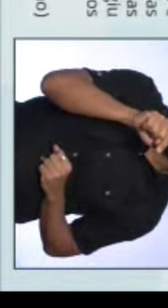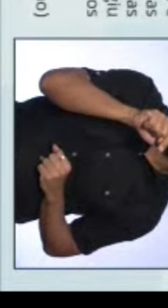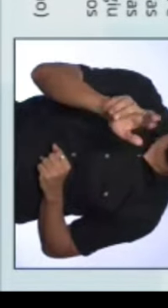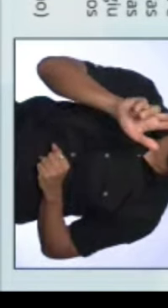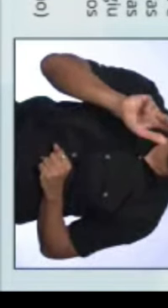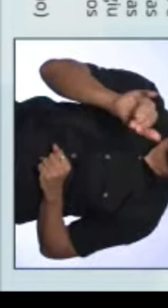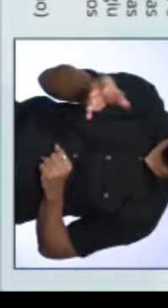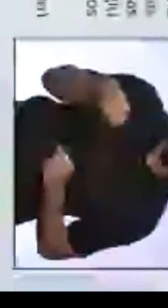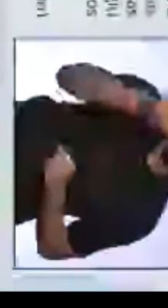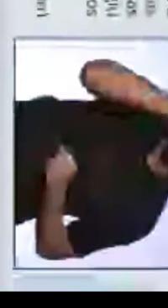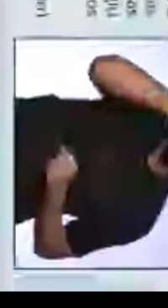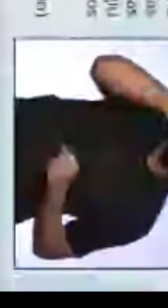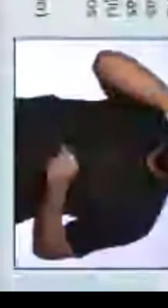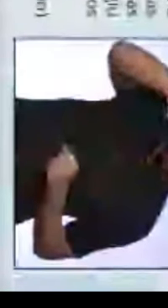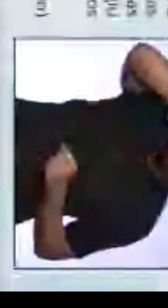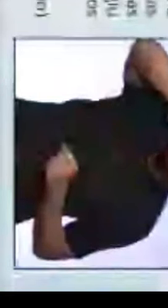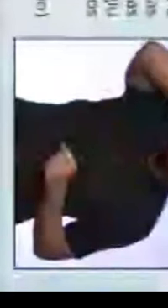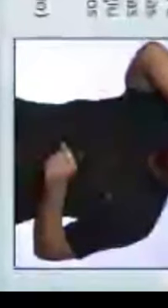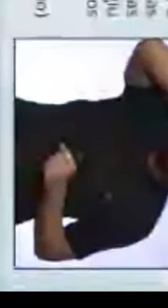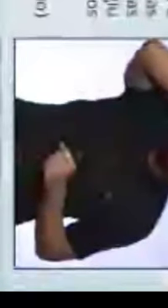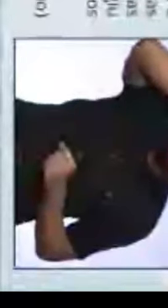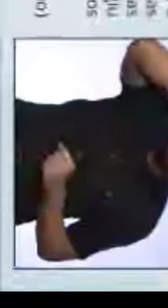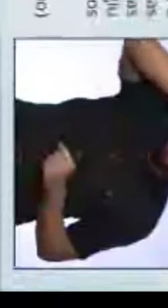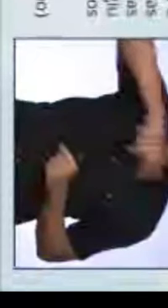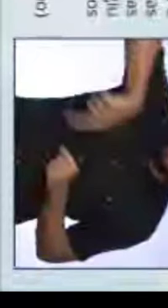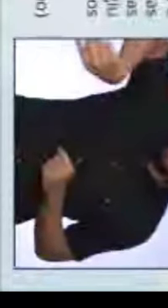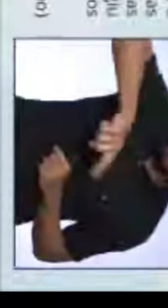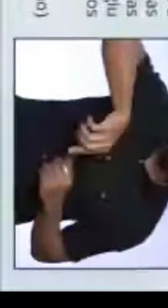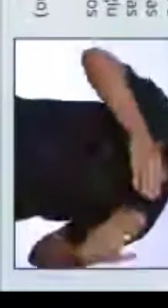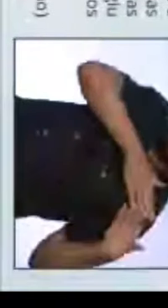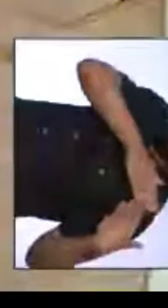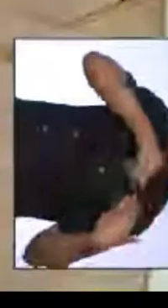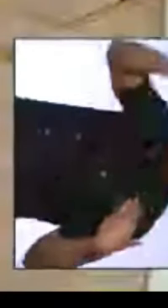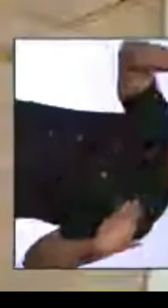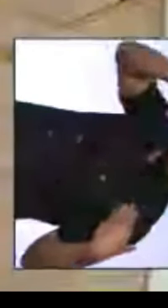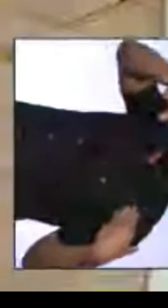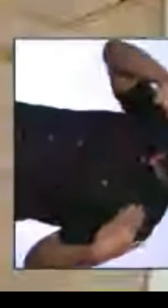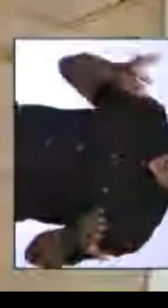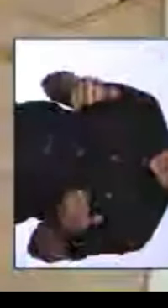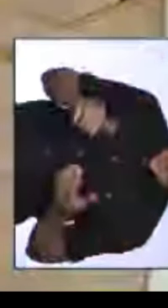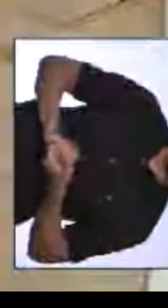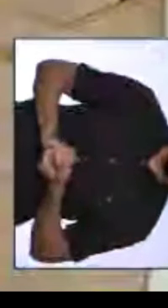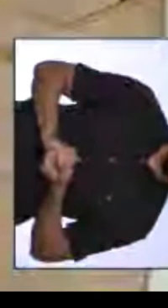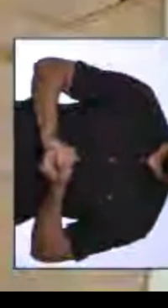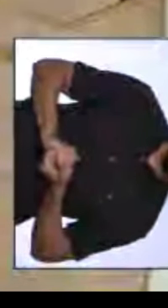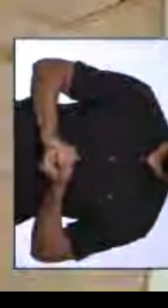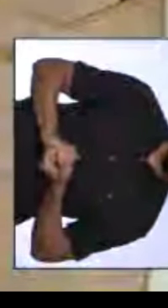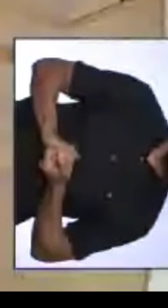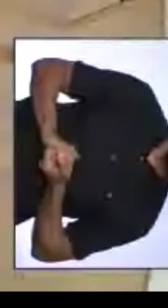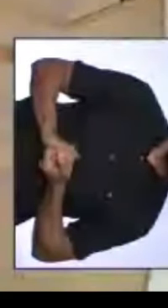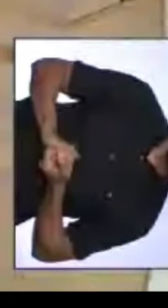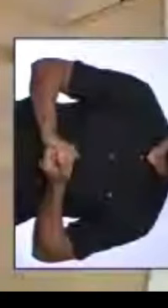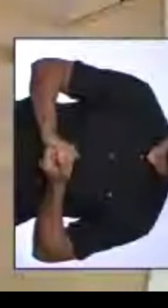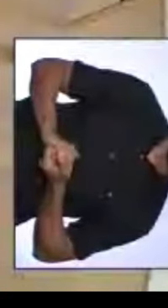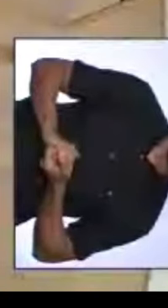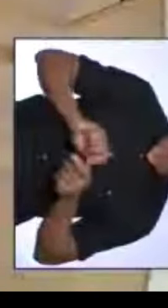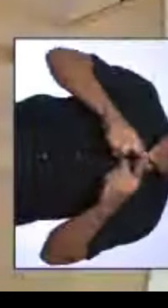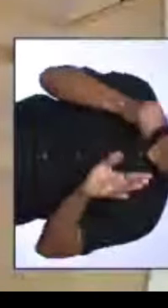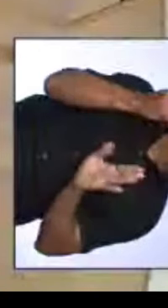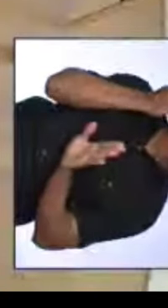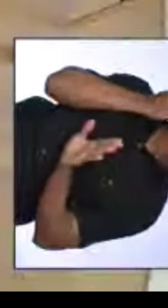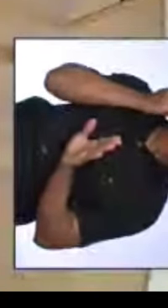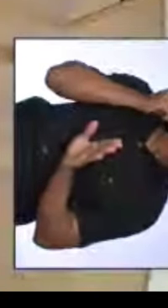aprenderemos com nossos erros. Que os responsáveis sejam severamente punidos. Professor, antes do senhor dar continuidade, desculpa atrapalhar, e tem